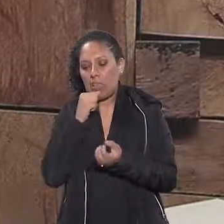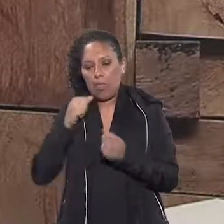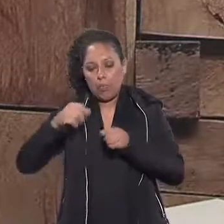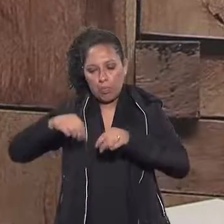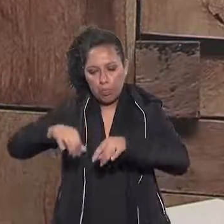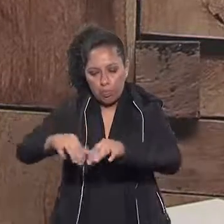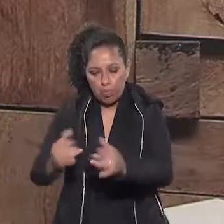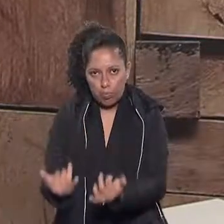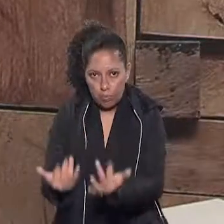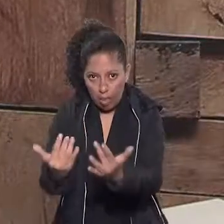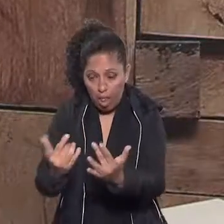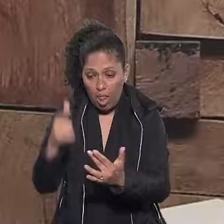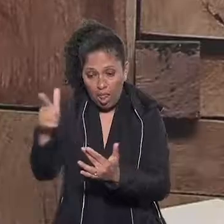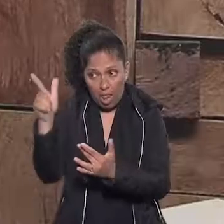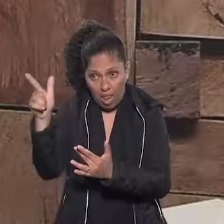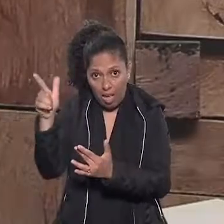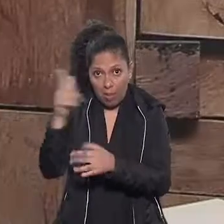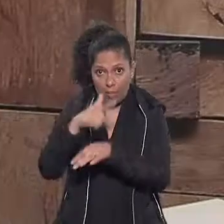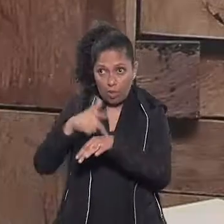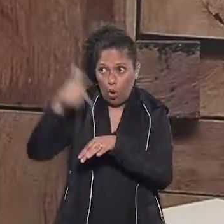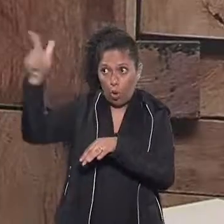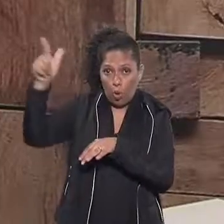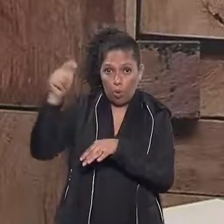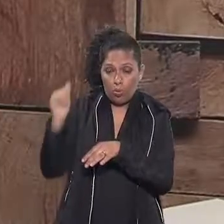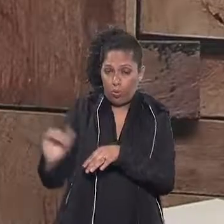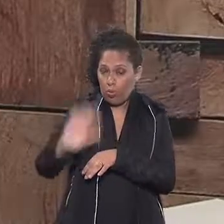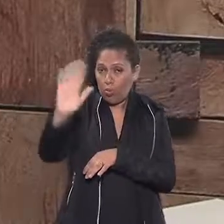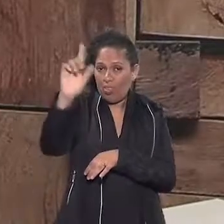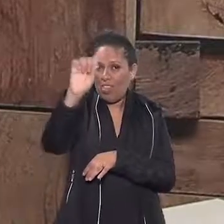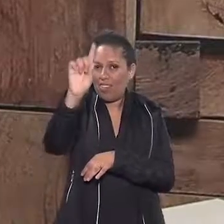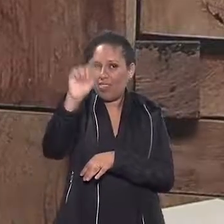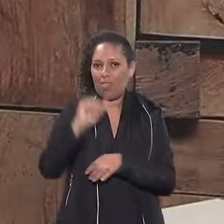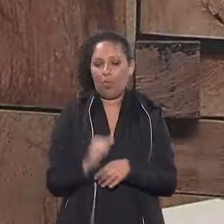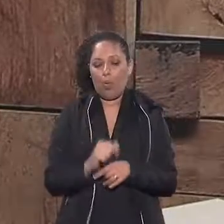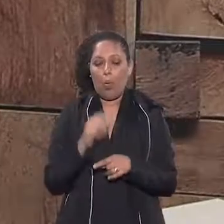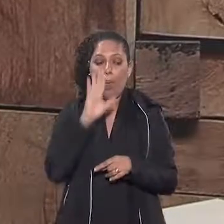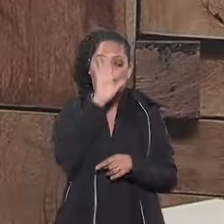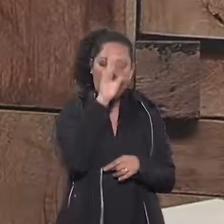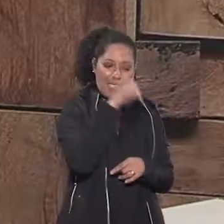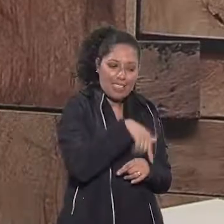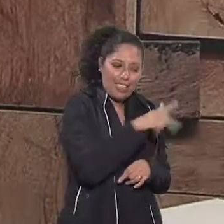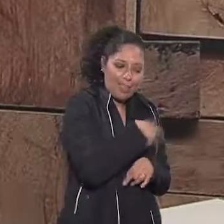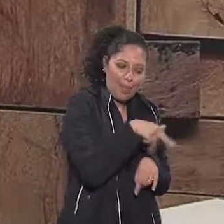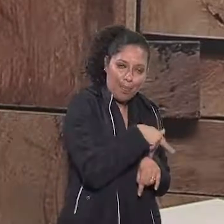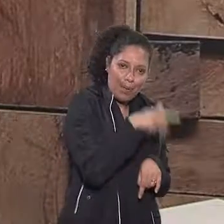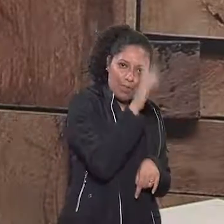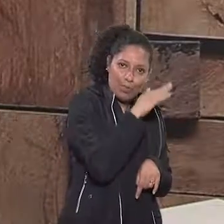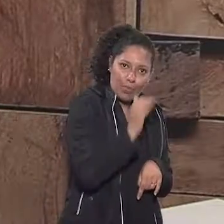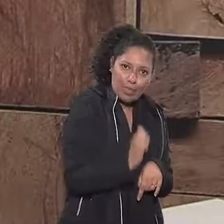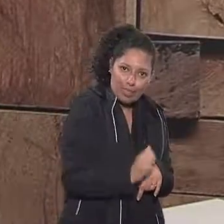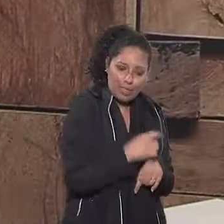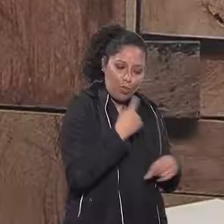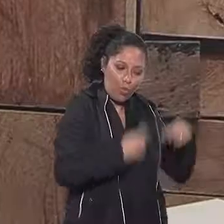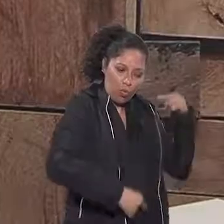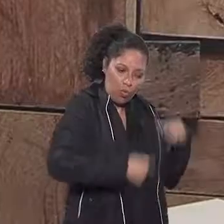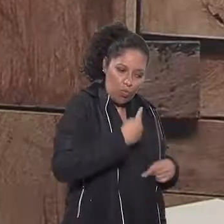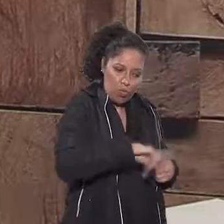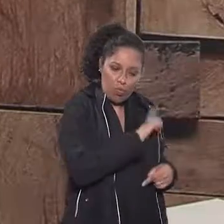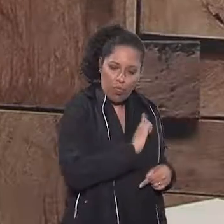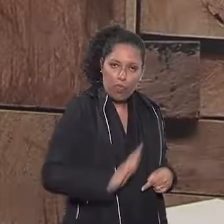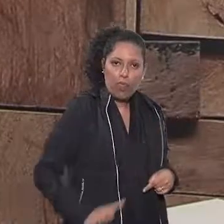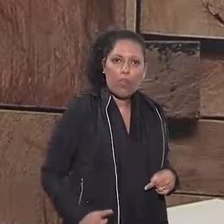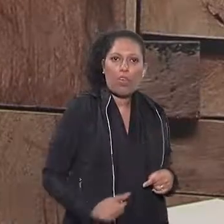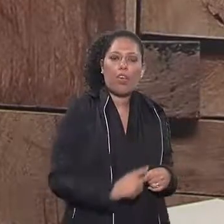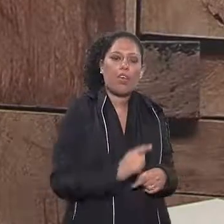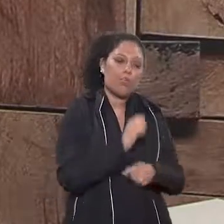agroecológica, não é mais caro consumir orgânico. É porque o nosso país, nas várias esferas